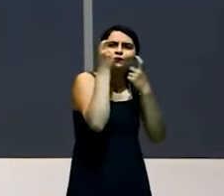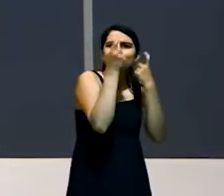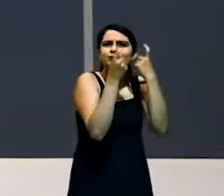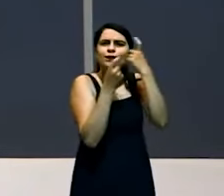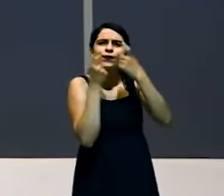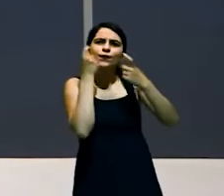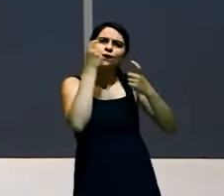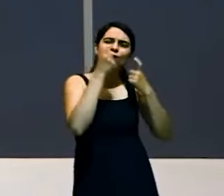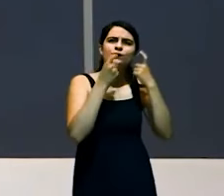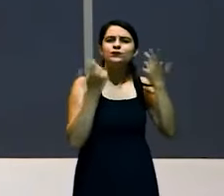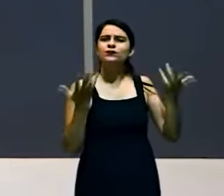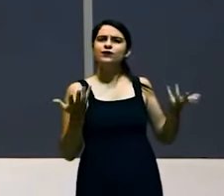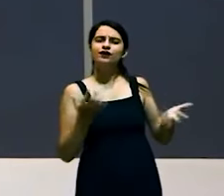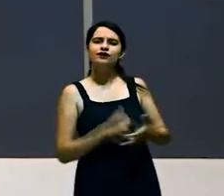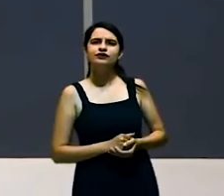inquieta?